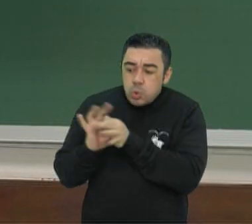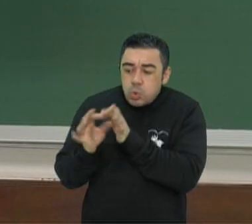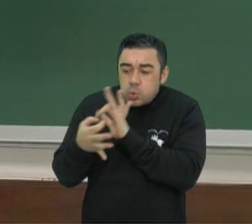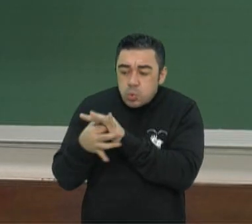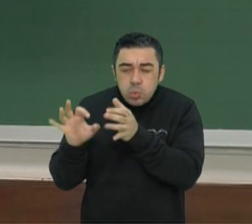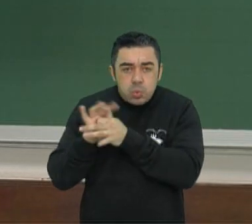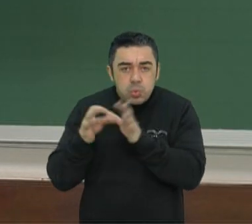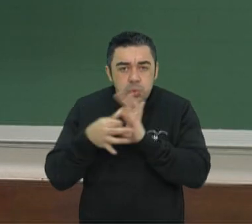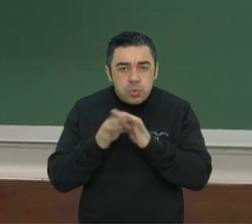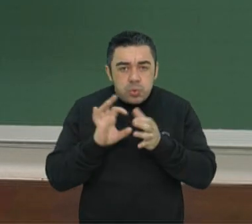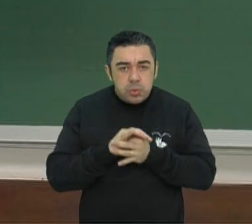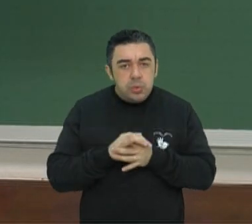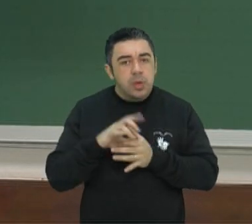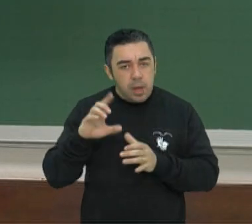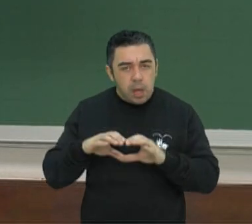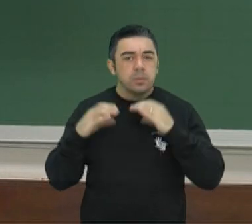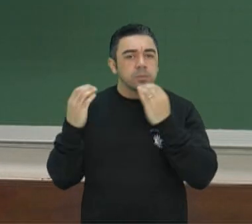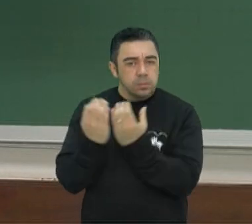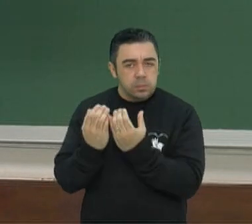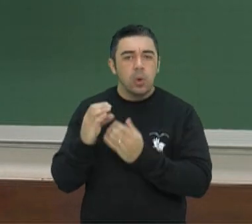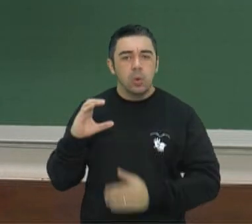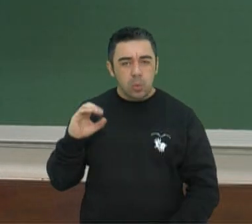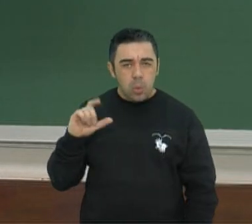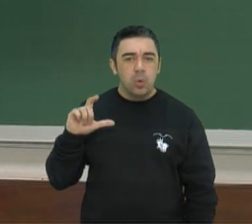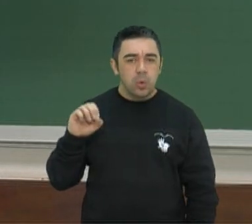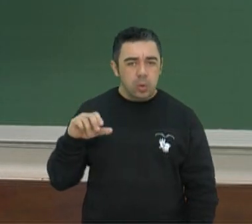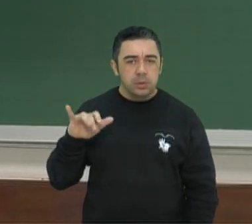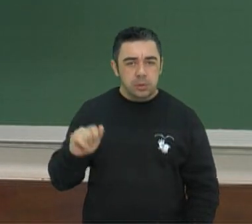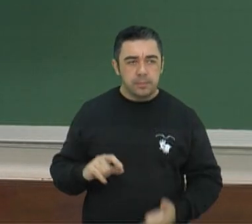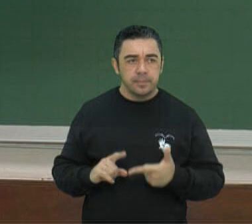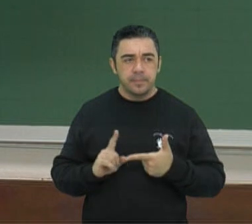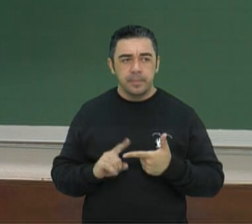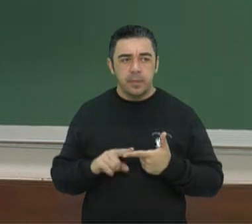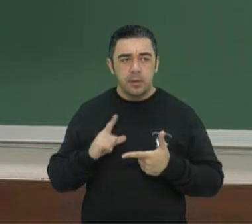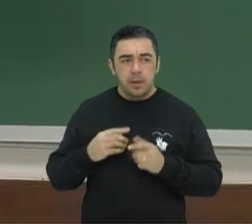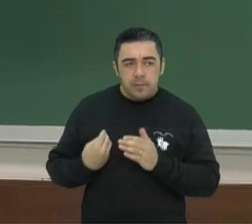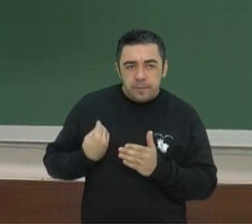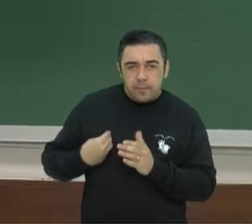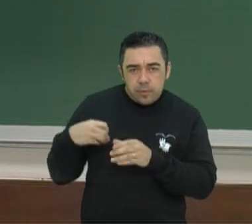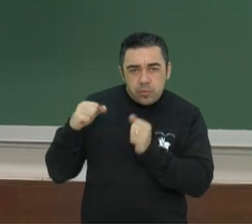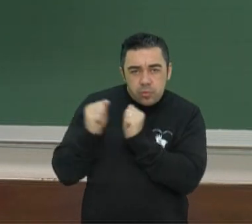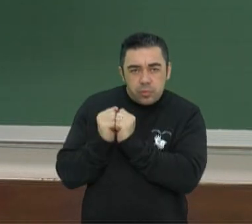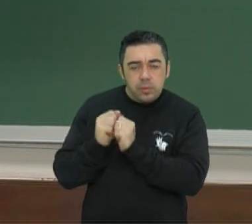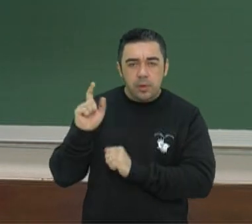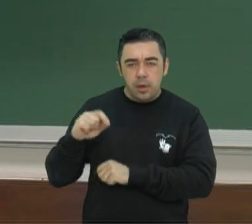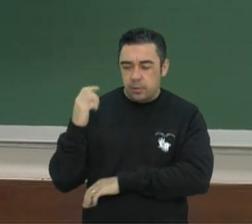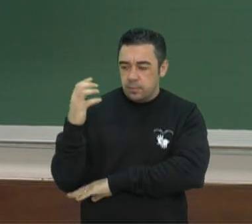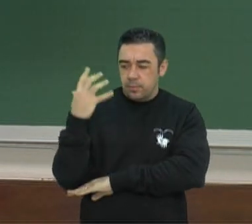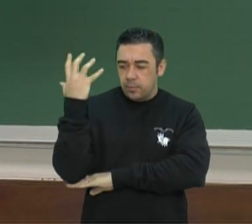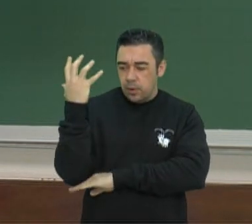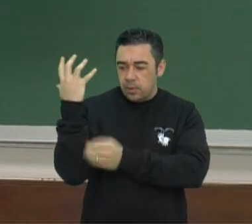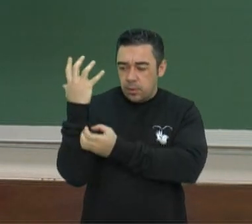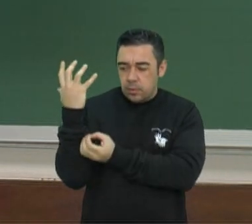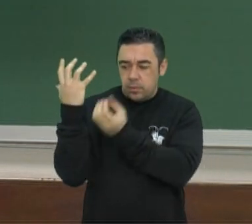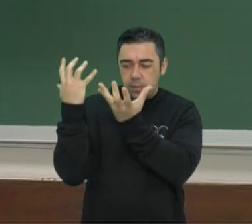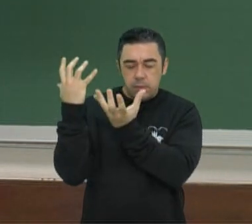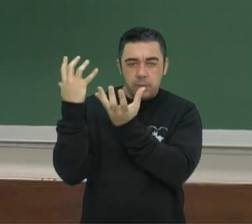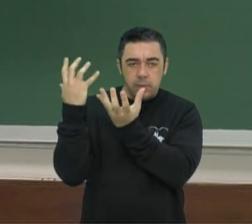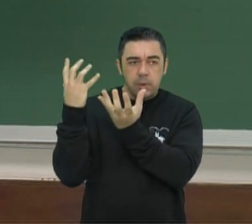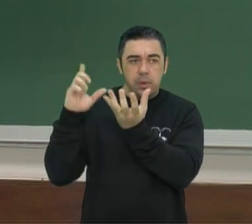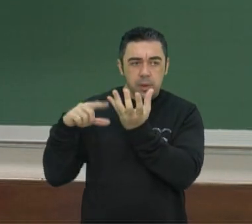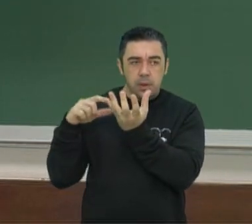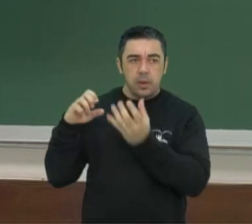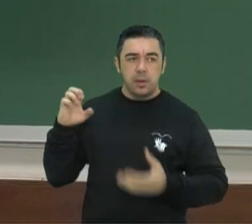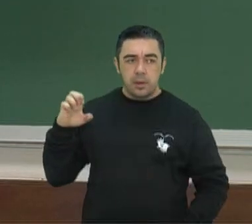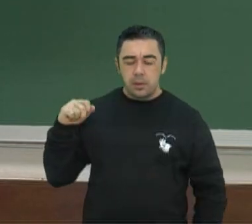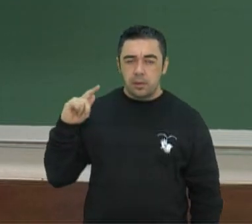grudados, unidos anatomicamente, que têm divisão de trabalho. Inquilinismo, bromélias e orquídeas, quando elas estão, no caso, no tronco de árvores, né?